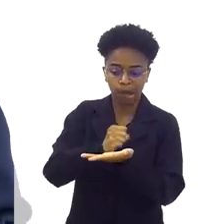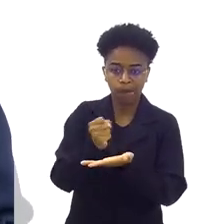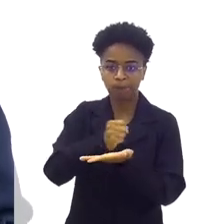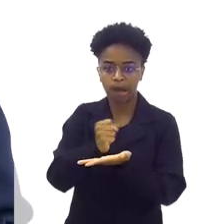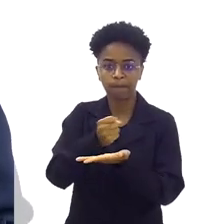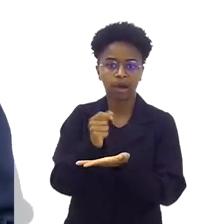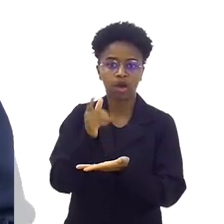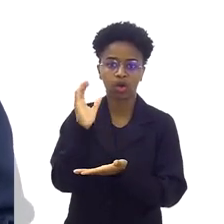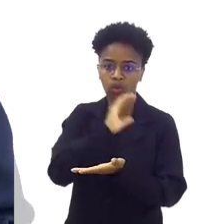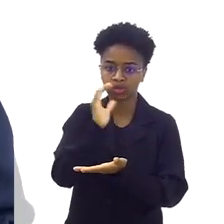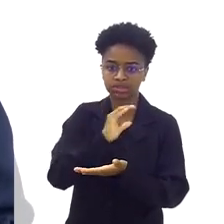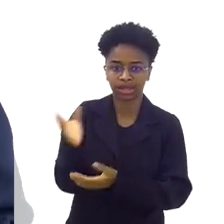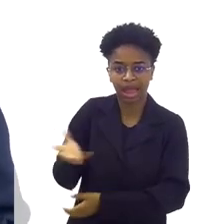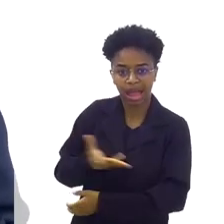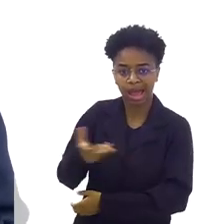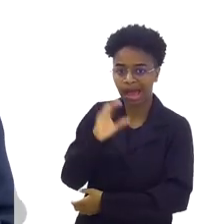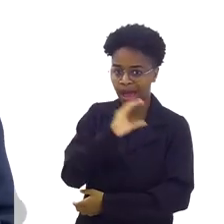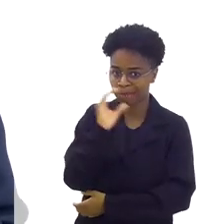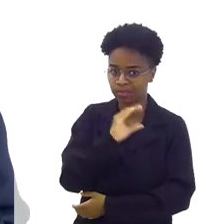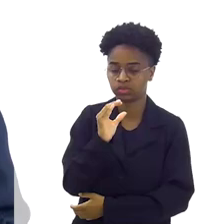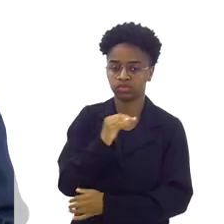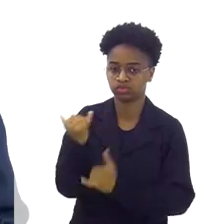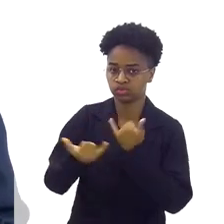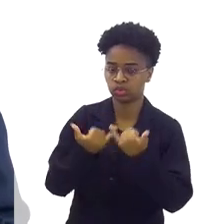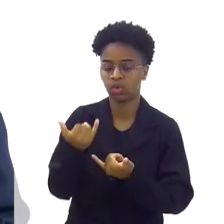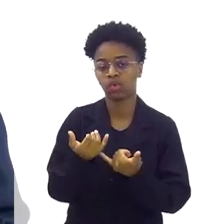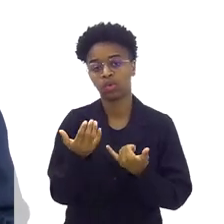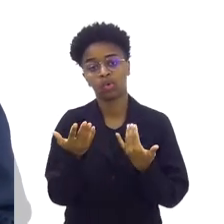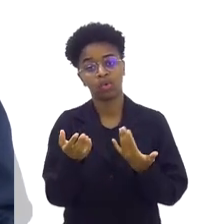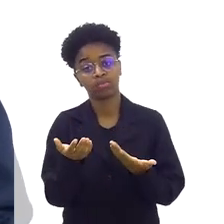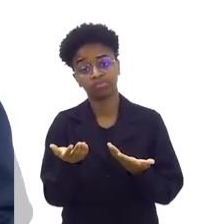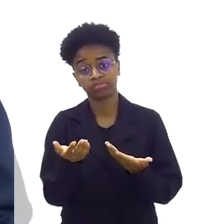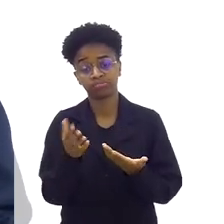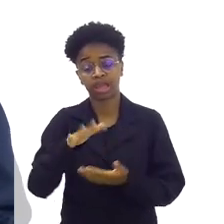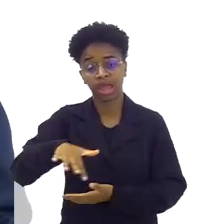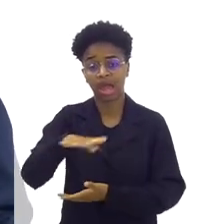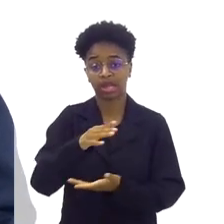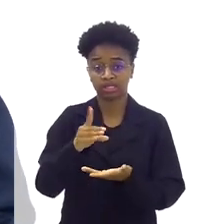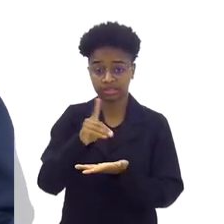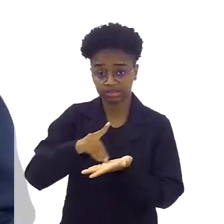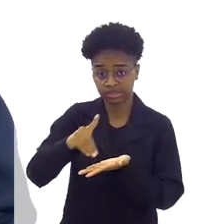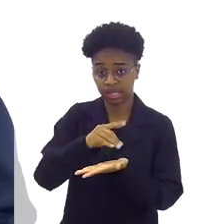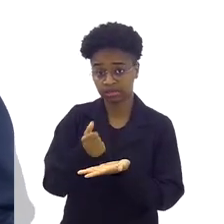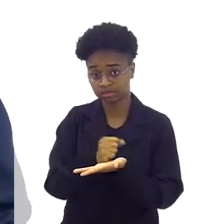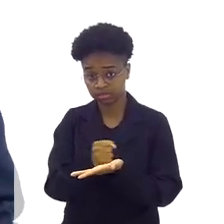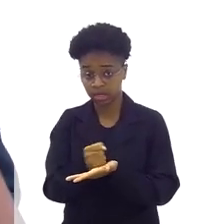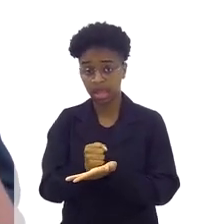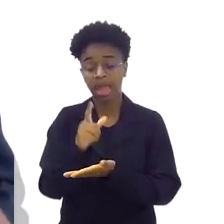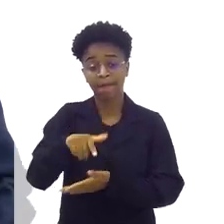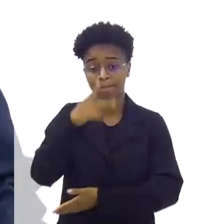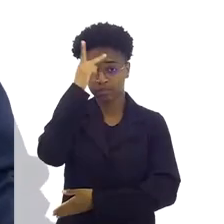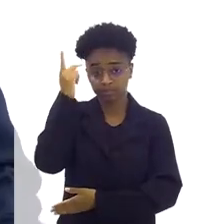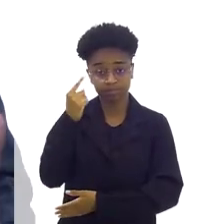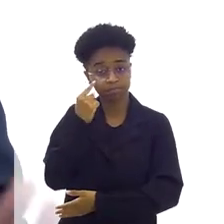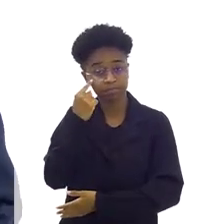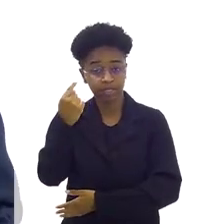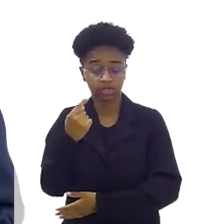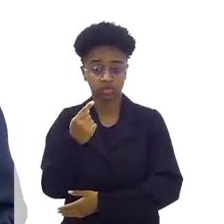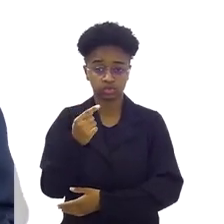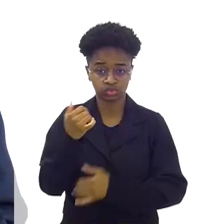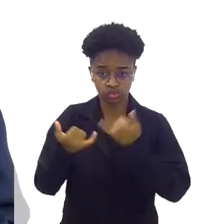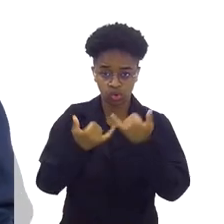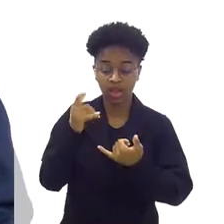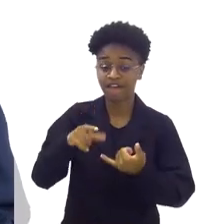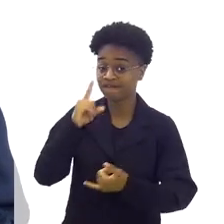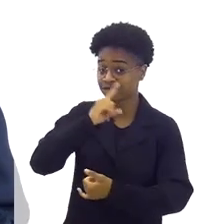apertando o rolamento e isso aumenta a velocidade do jogo. Então, em termos de game design, que aí é quem pensa a ideia daquele